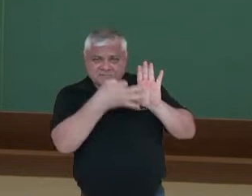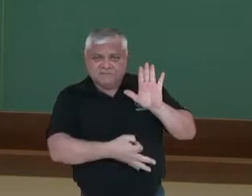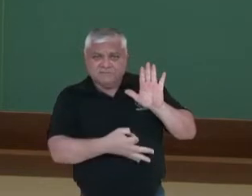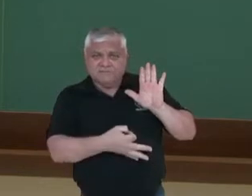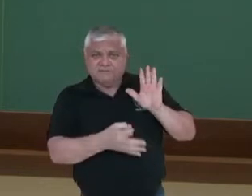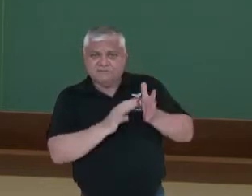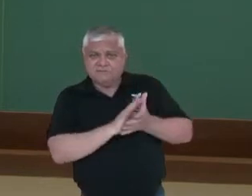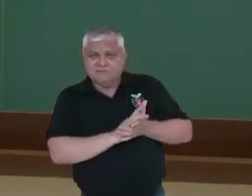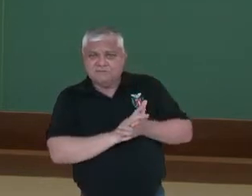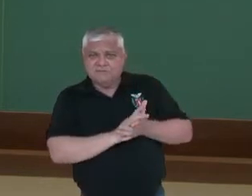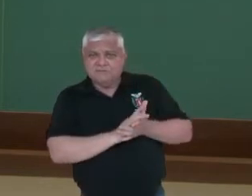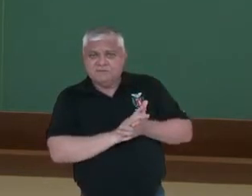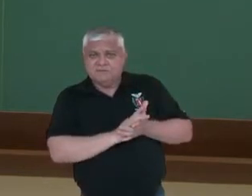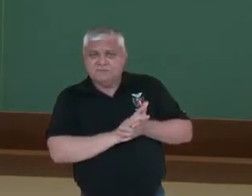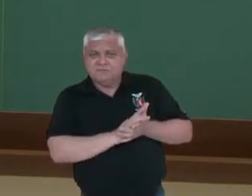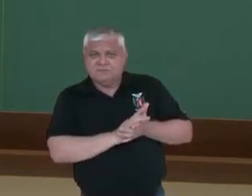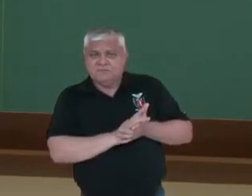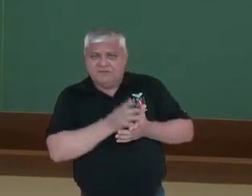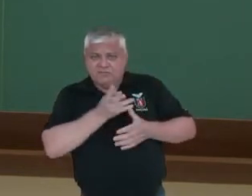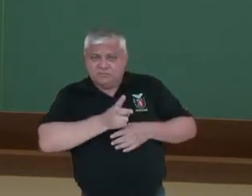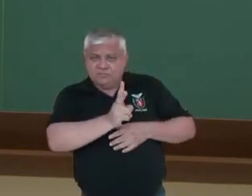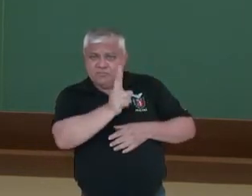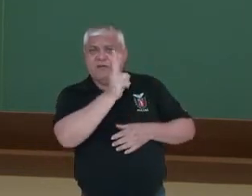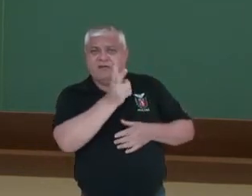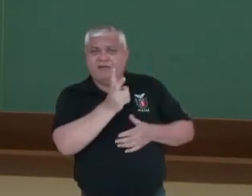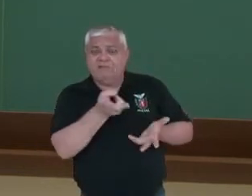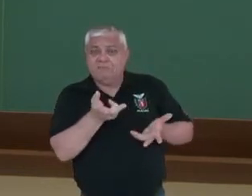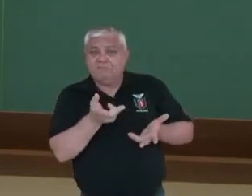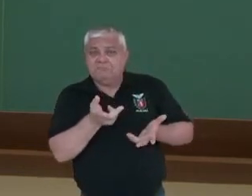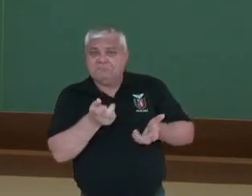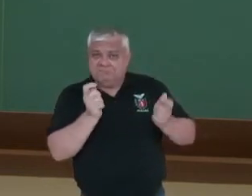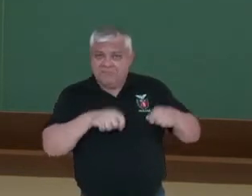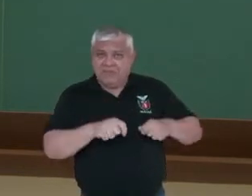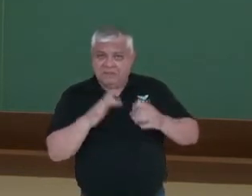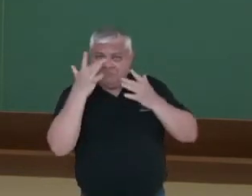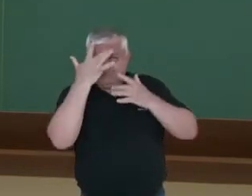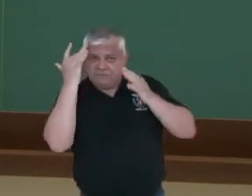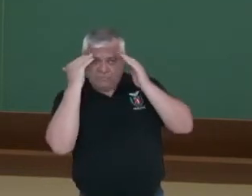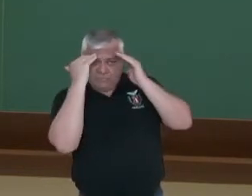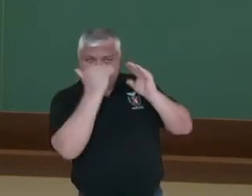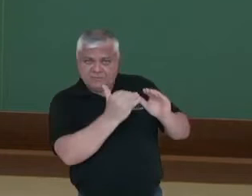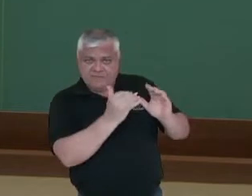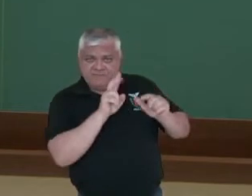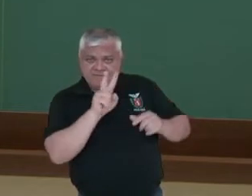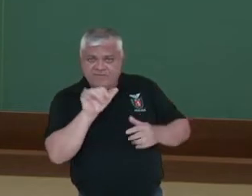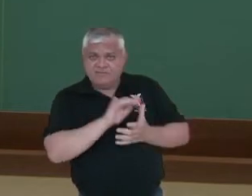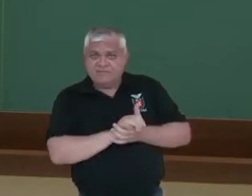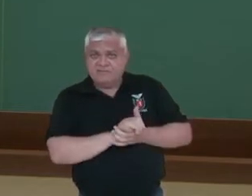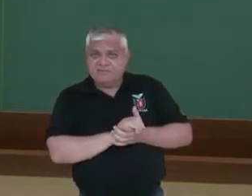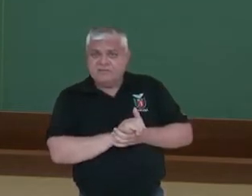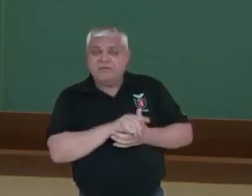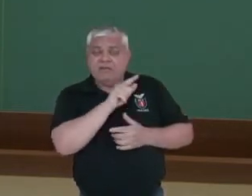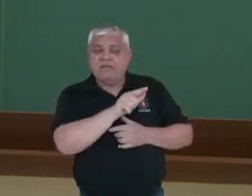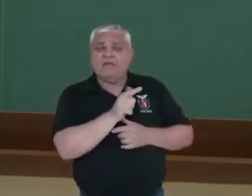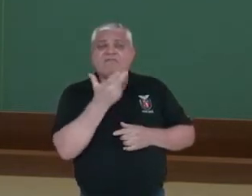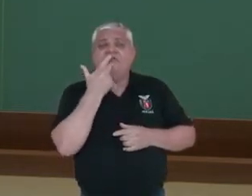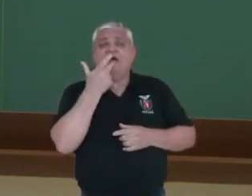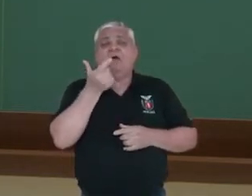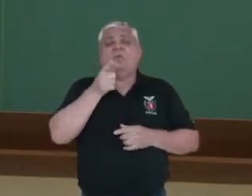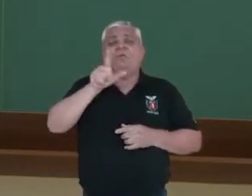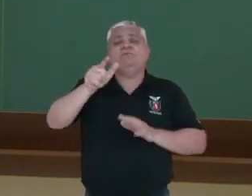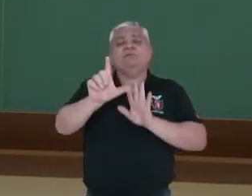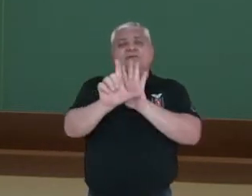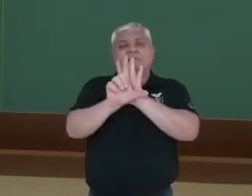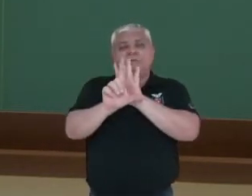ficar, vai permanecer? Ela vai vingar? E ela faz referência a outra lei. Dá para perceber